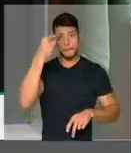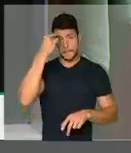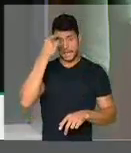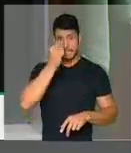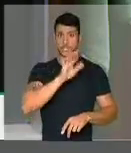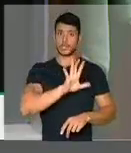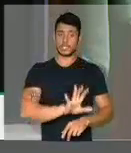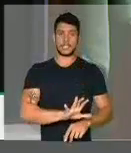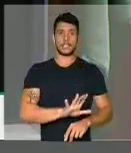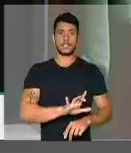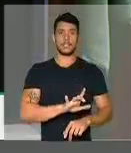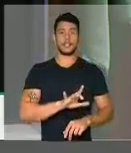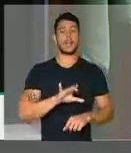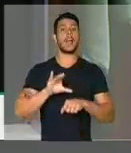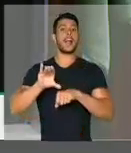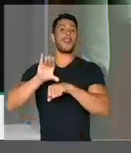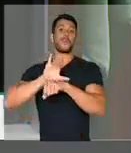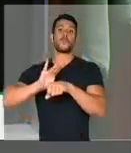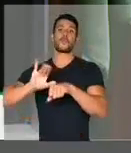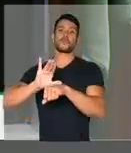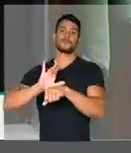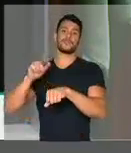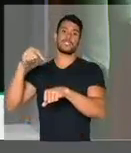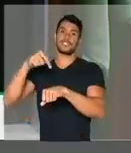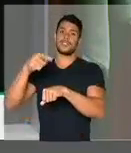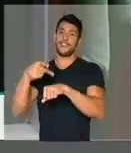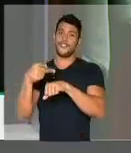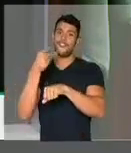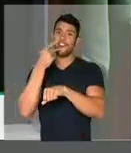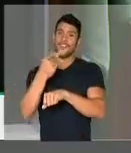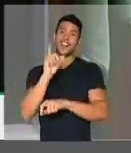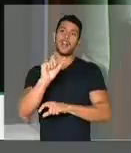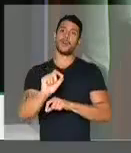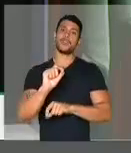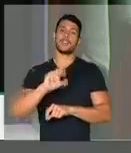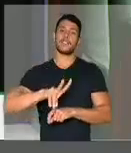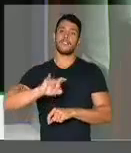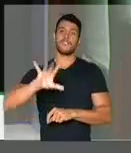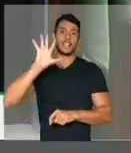maneira, cabe à Constituição Federal ser